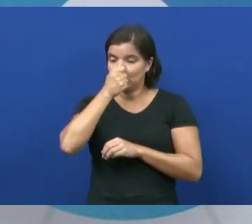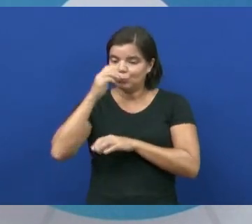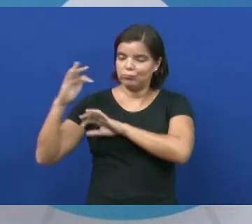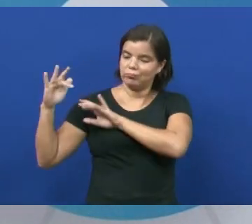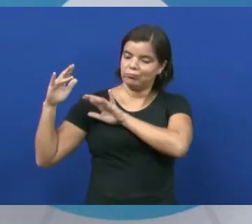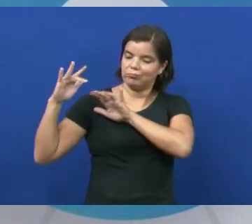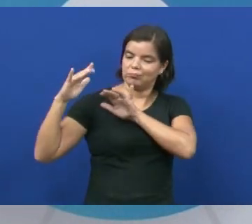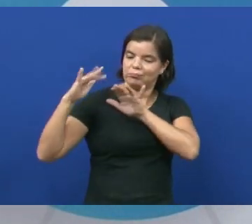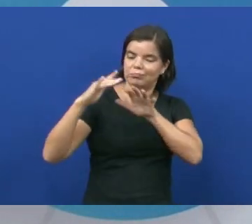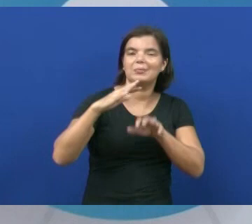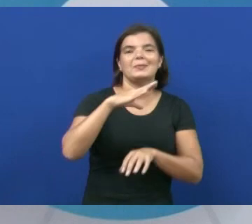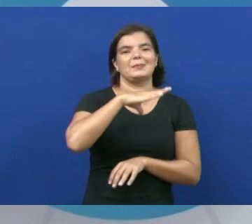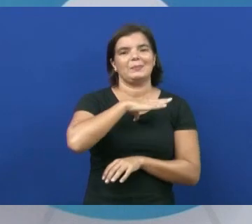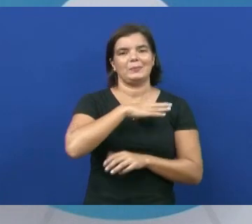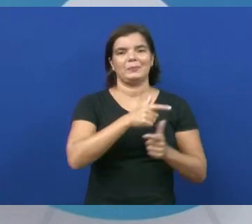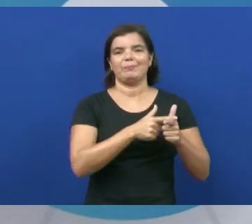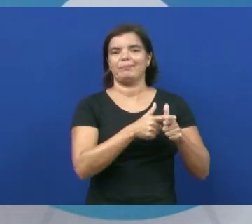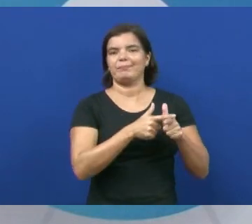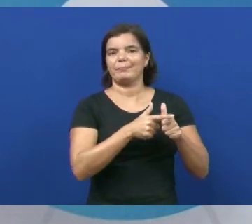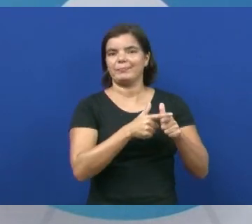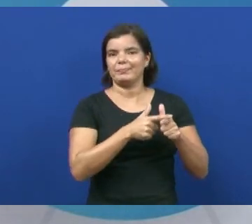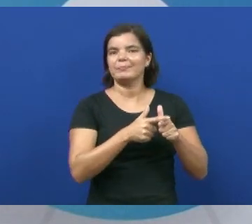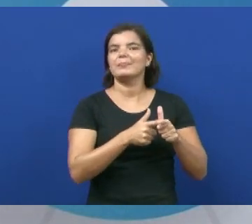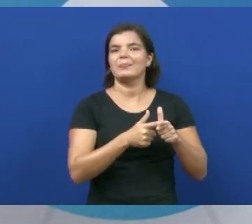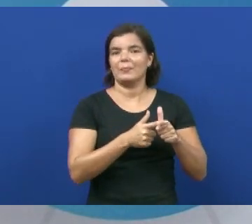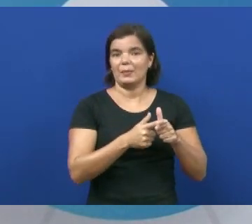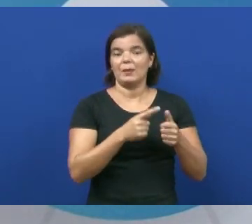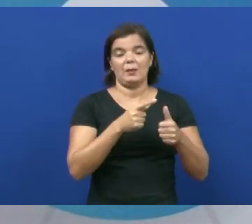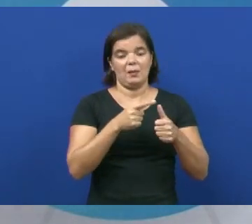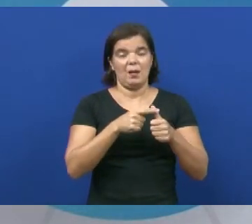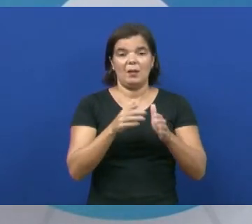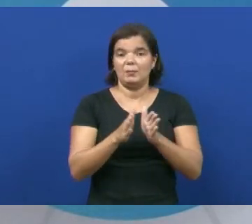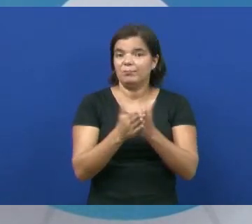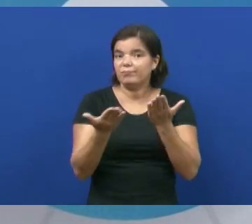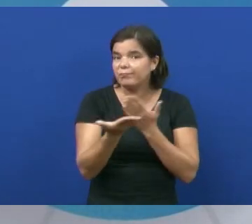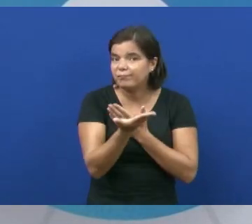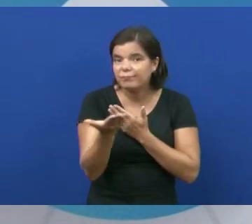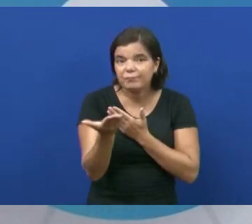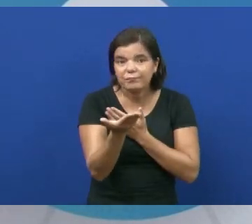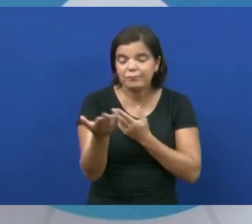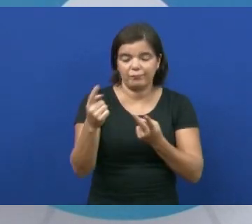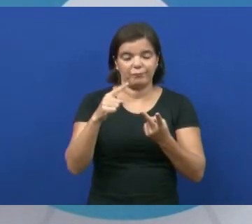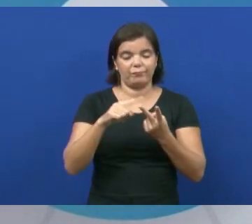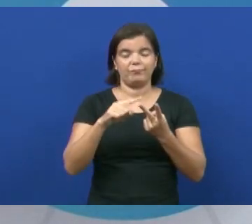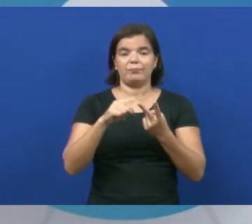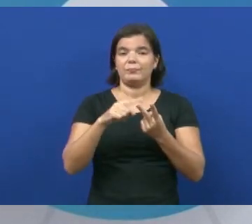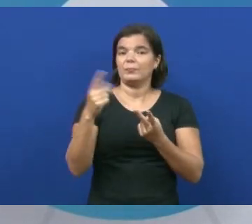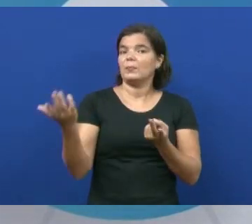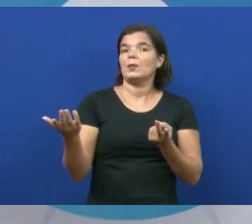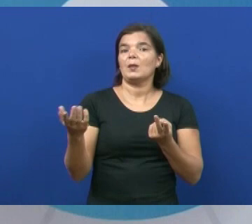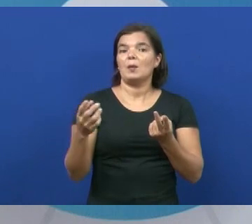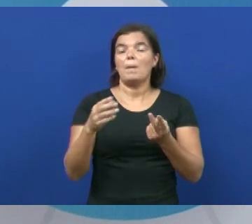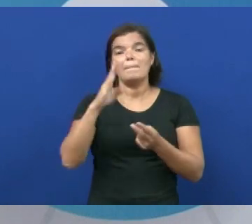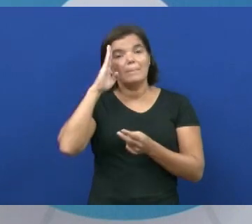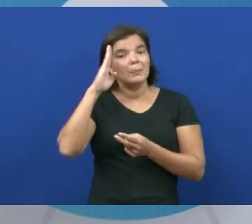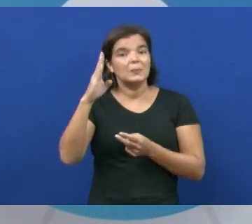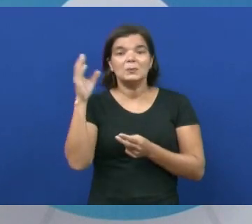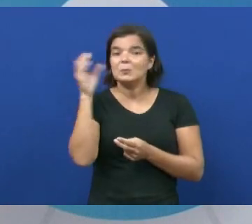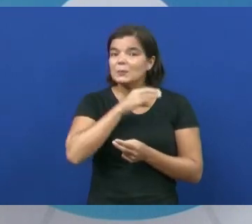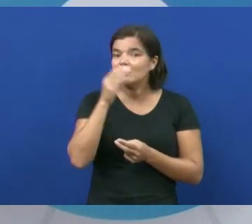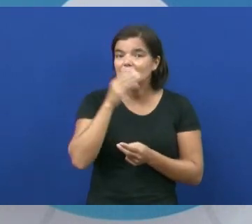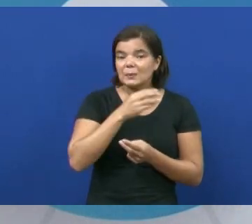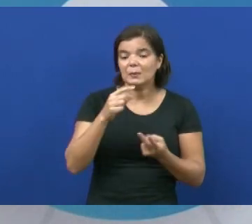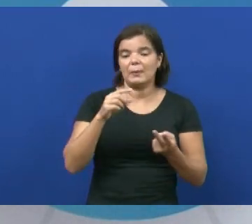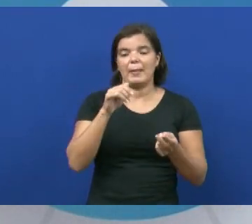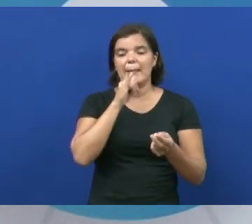cidade, gerando vários problemas, né, pessoal? Gerando a miséria, gerando, né, o desaceleramento, né, principalmente